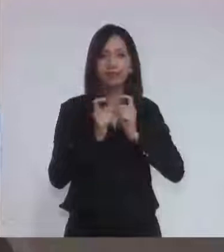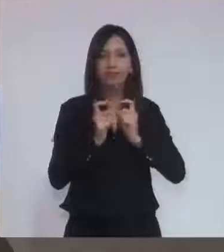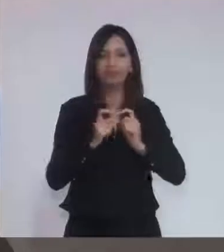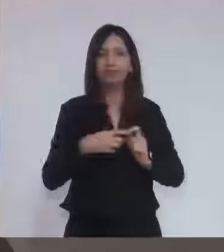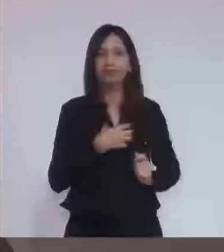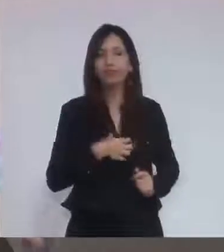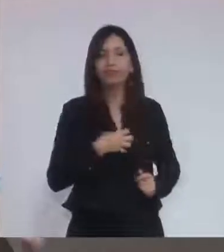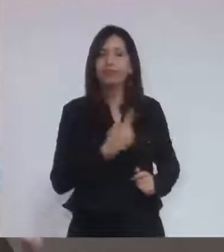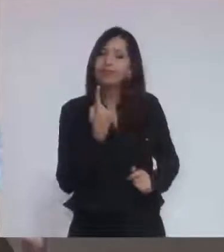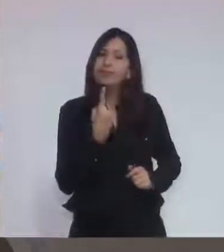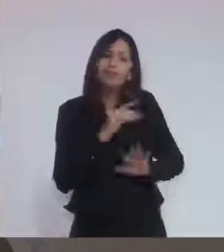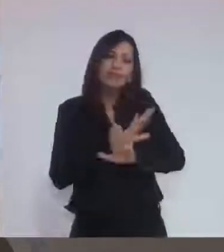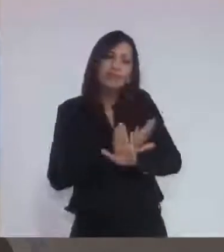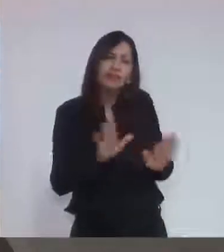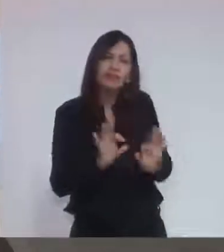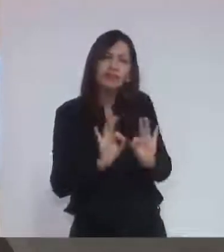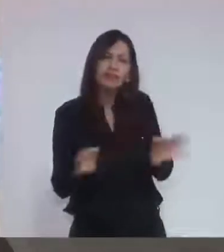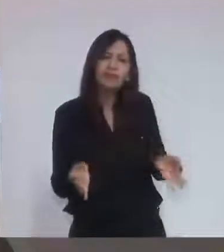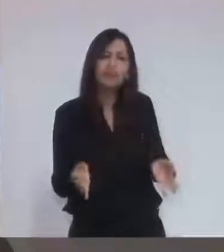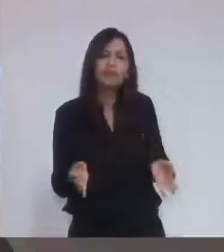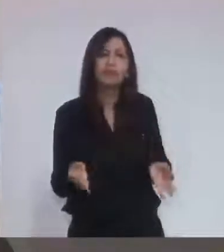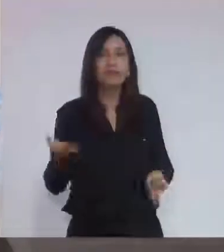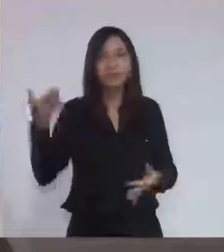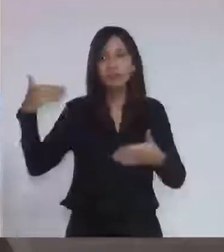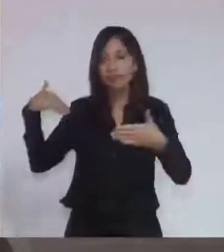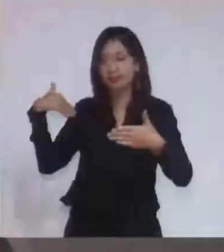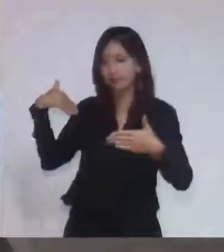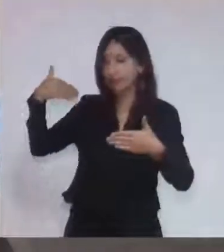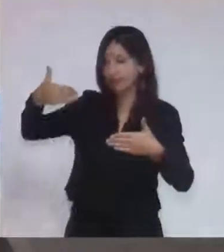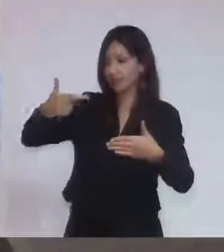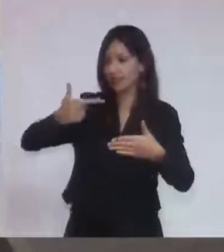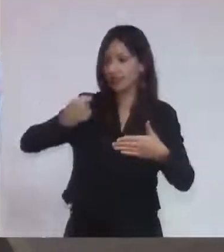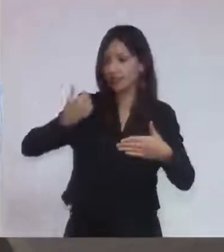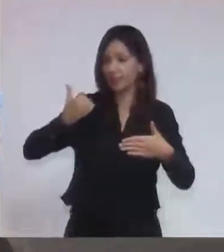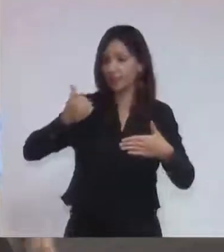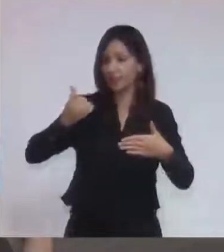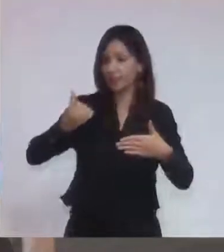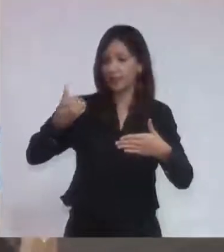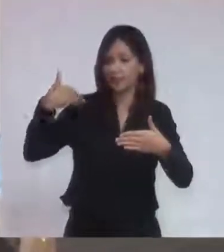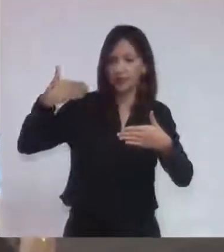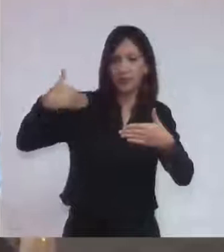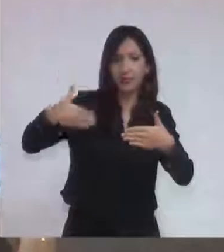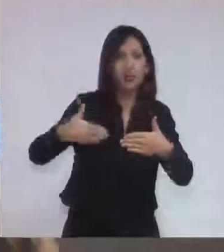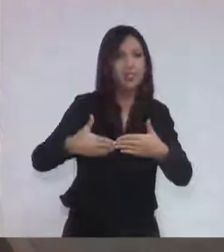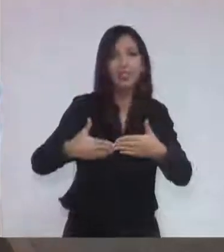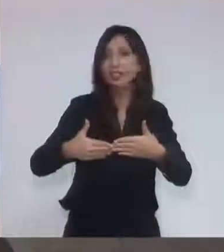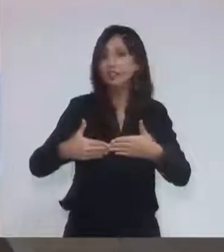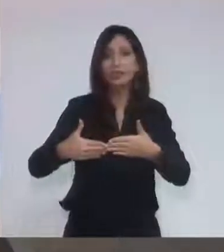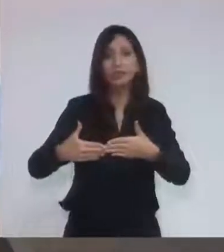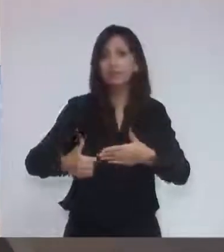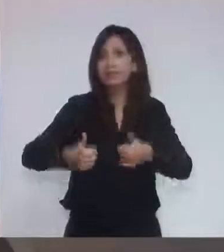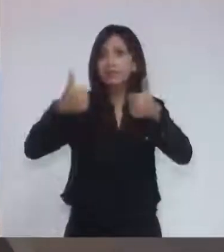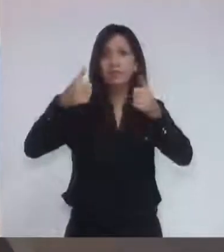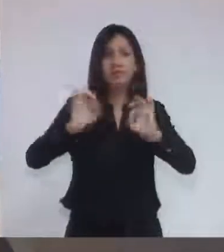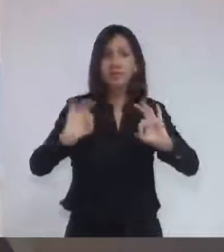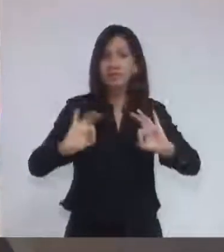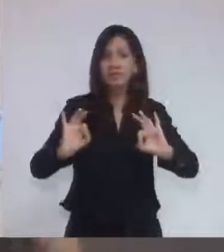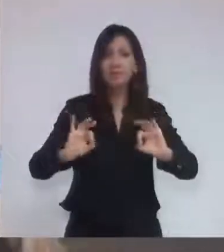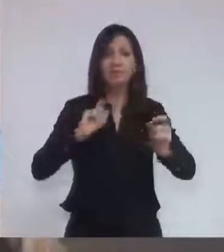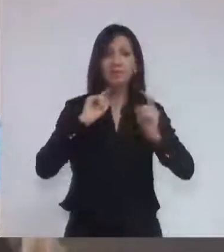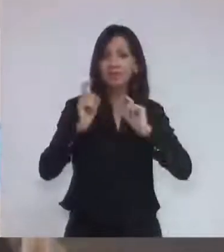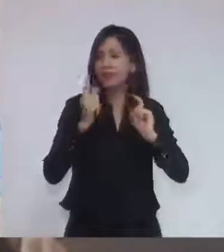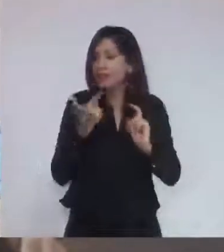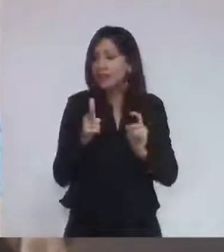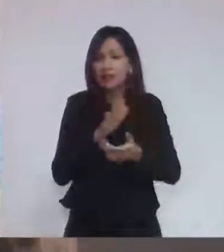uma simples e única razão. Desde 2016, que foi montado o grupo, nada aconteceu. Não foi realizada uma reunião na